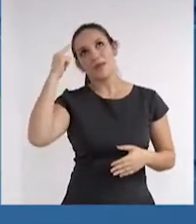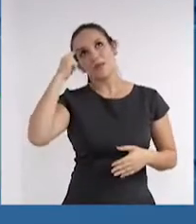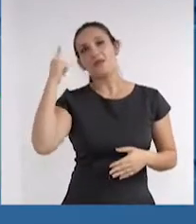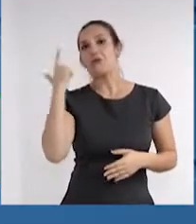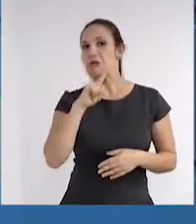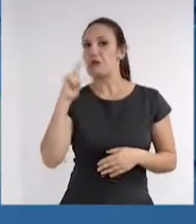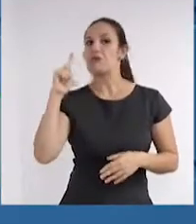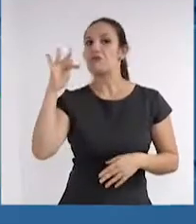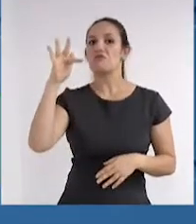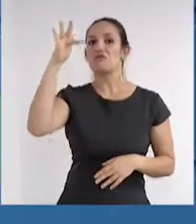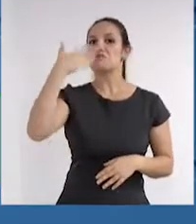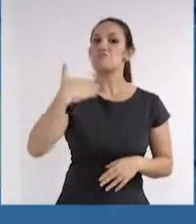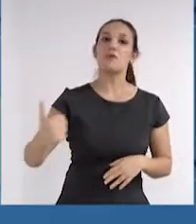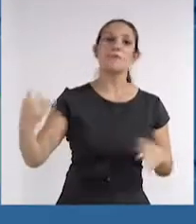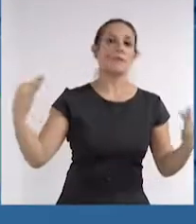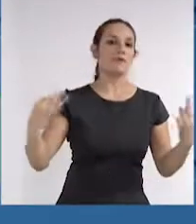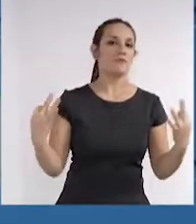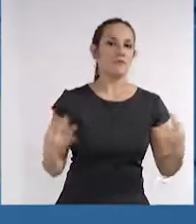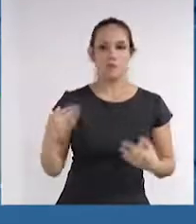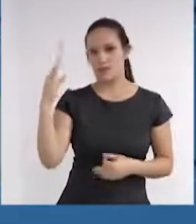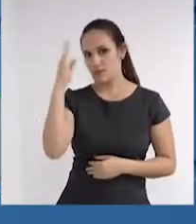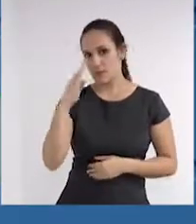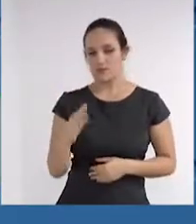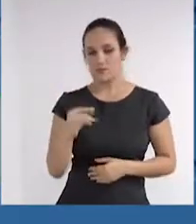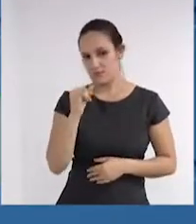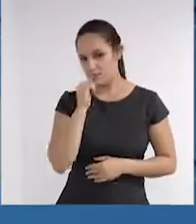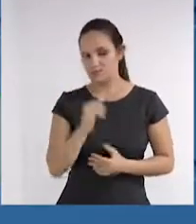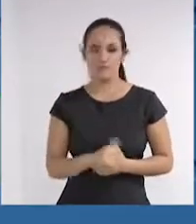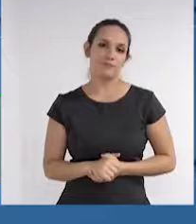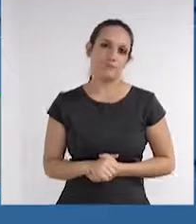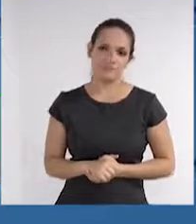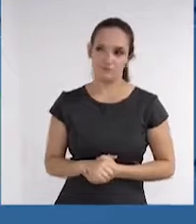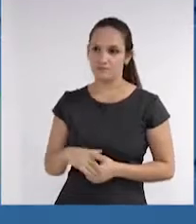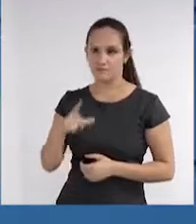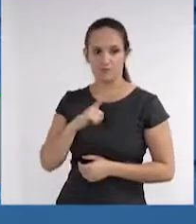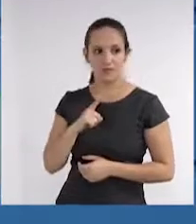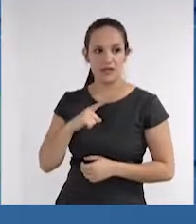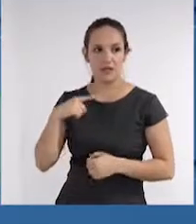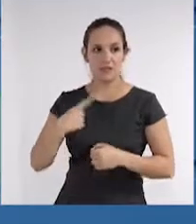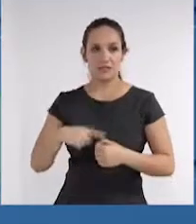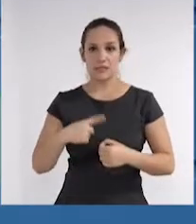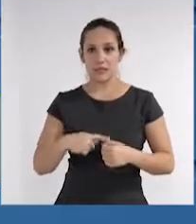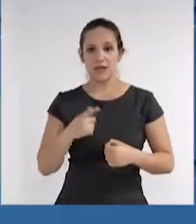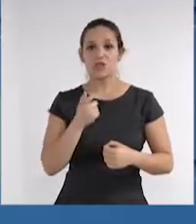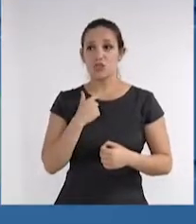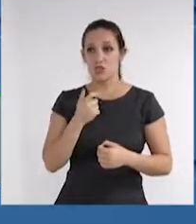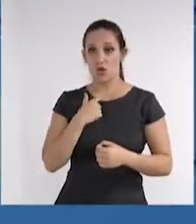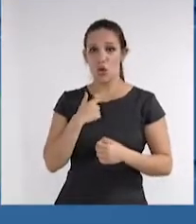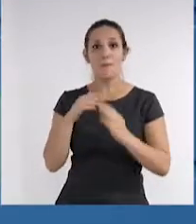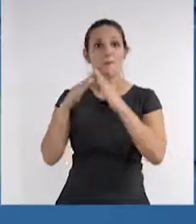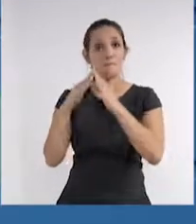Brasil. Por exemplo, Dourados, eu estou lá há 54 anos.